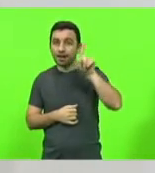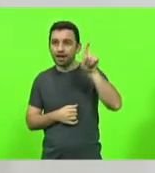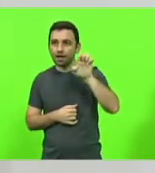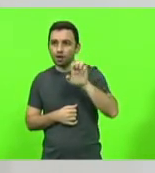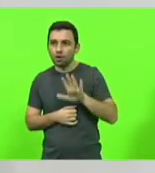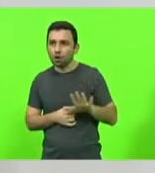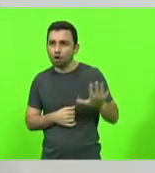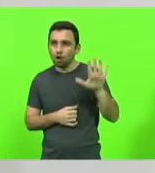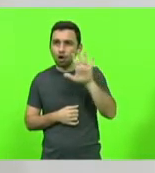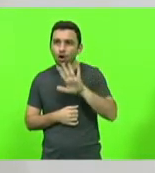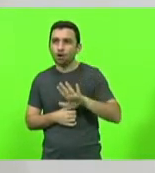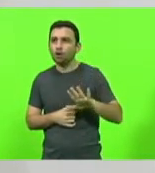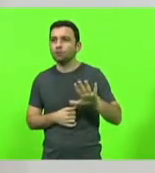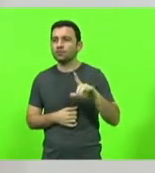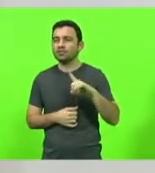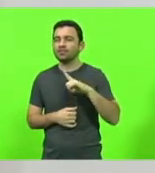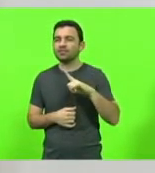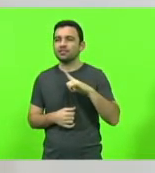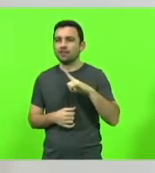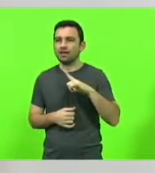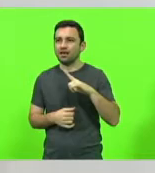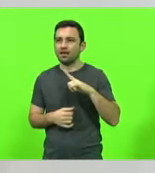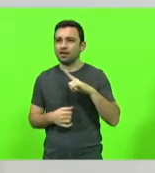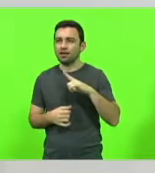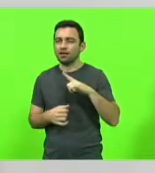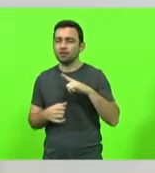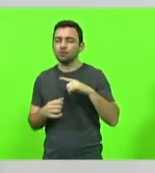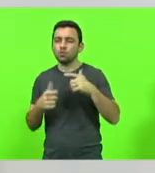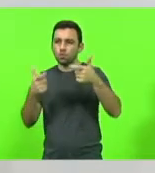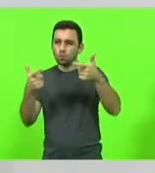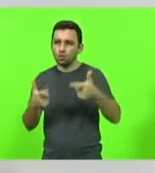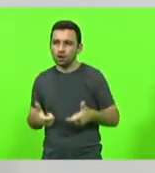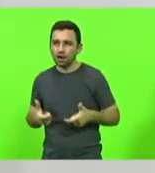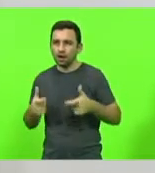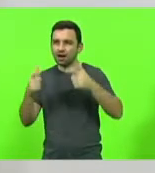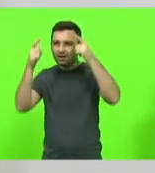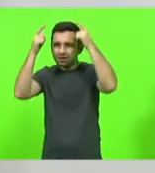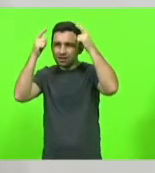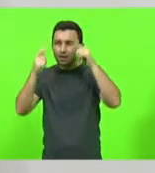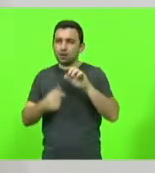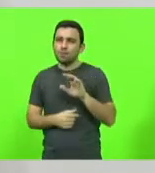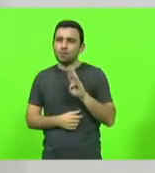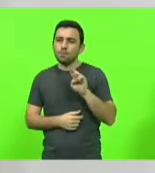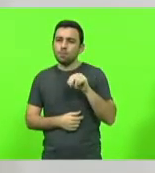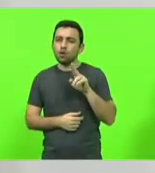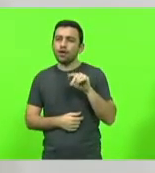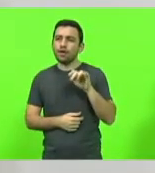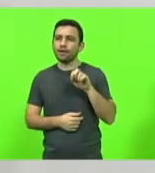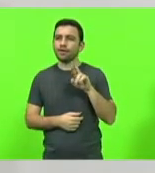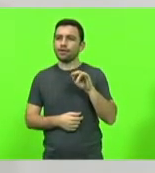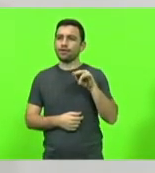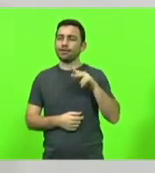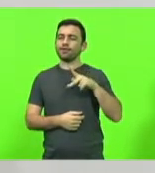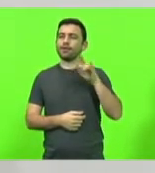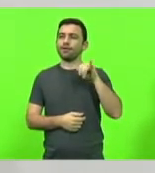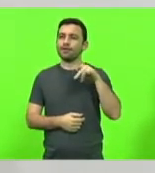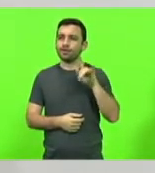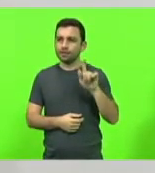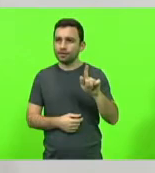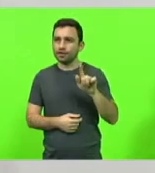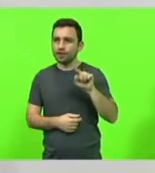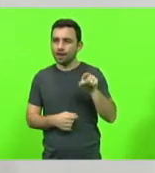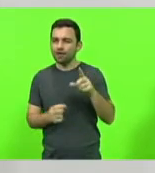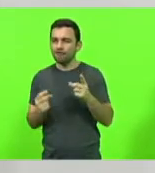do Burger King estava vendendo carne de cavalo e não era de... No hambúrguer estava com carne de cavalo e não bovina, né? Então, baseado